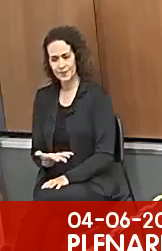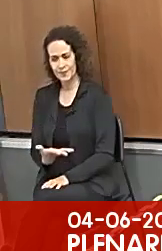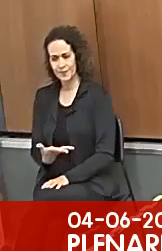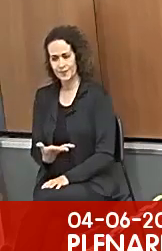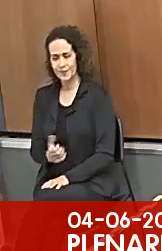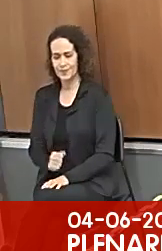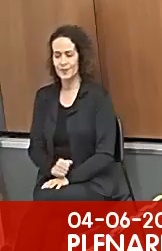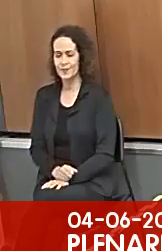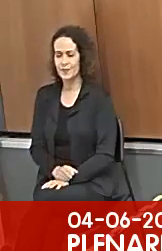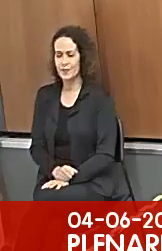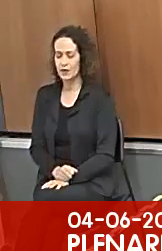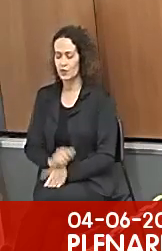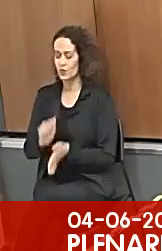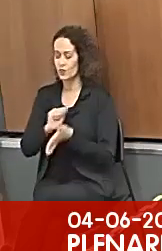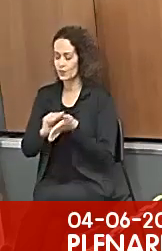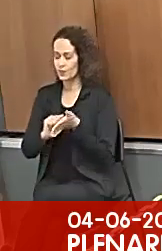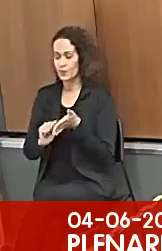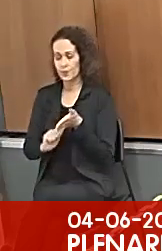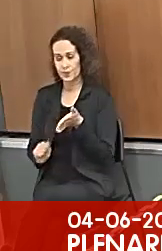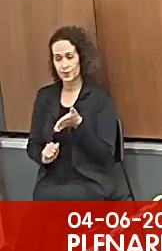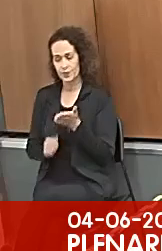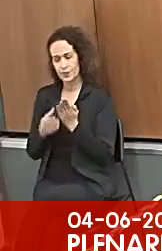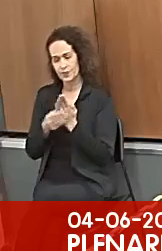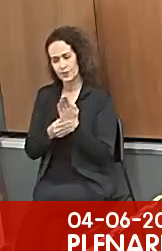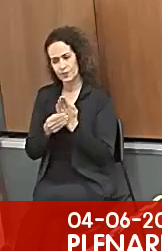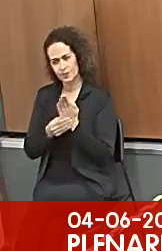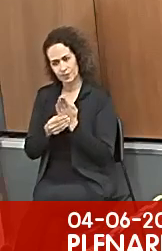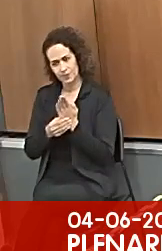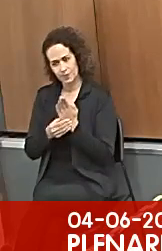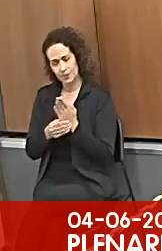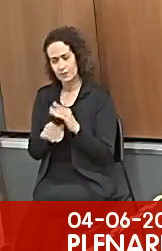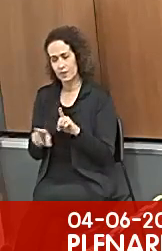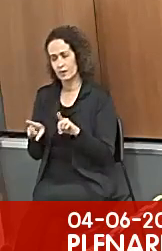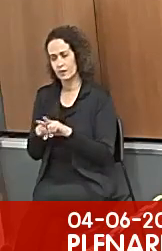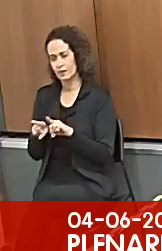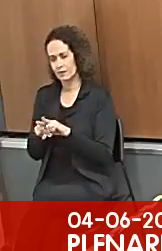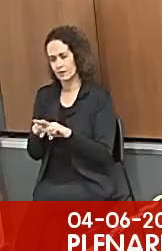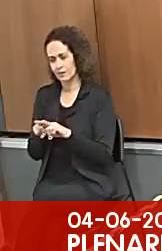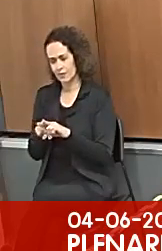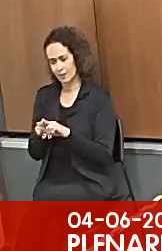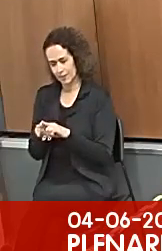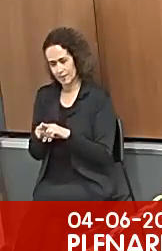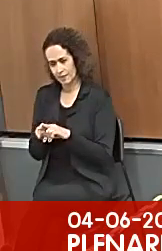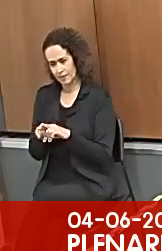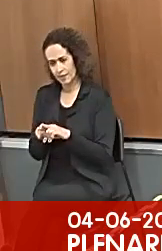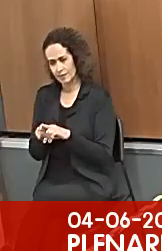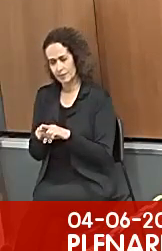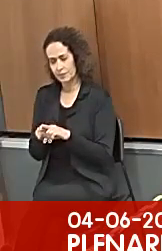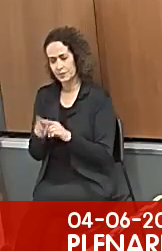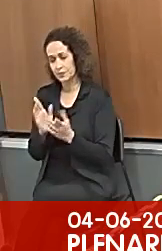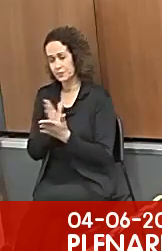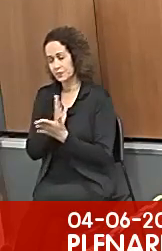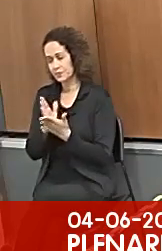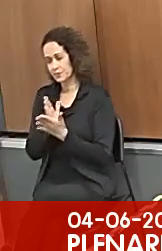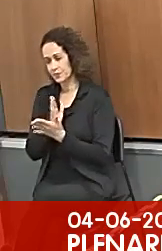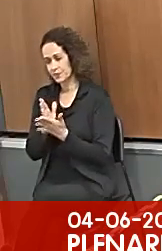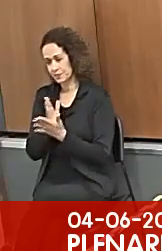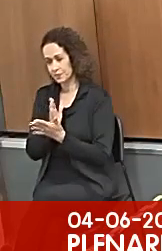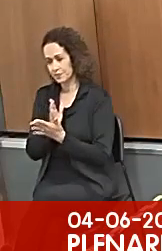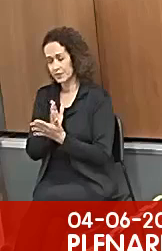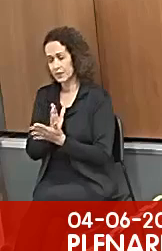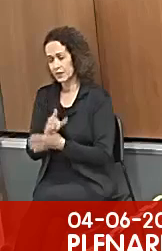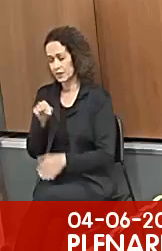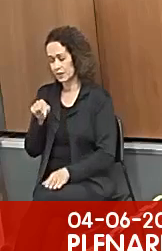brilhante de escrever esse livro. Também aqueles que se encontram na nossa galeria aqui nessa